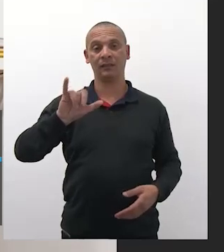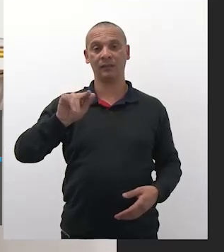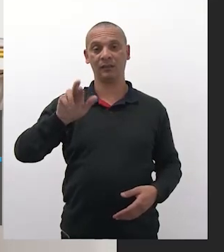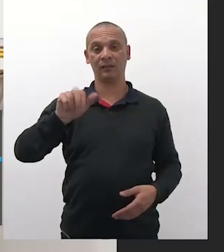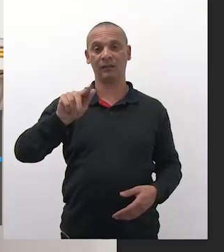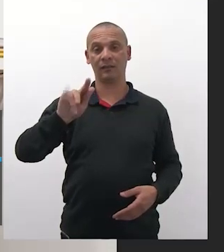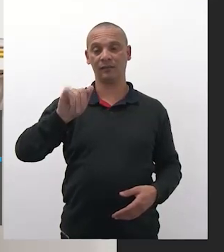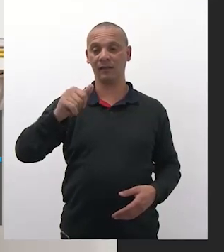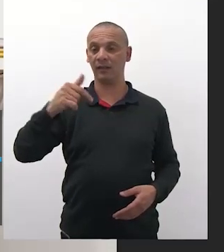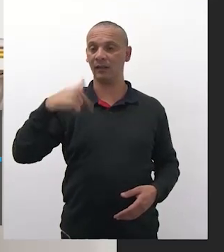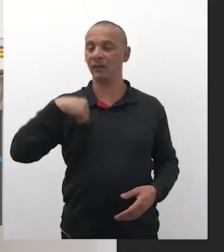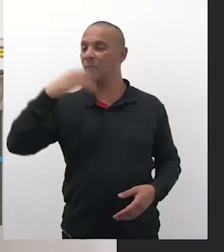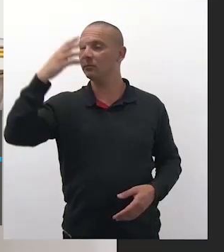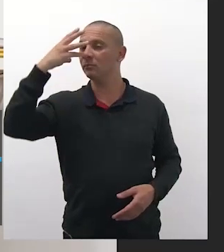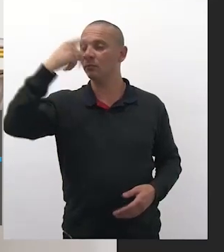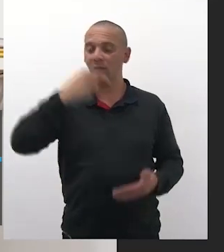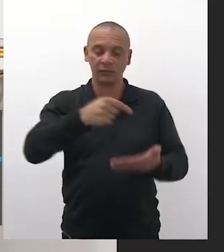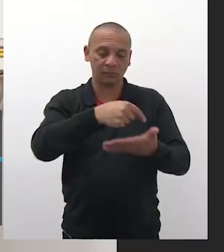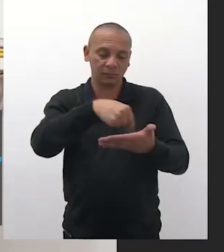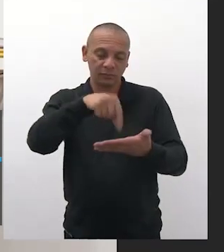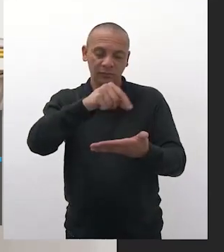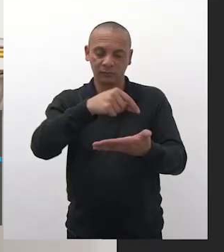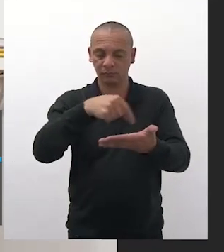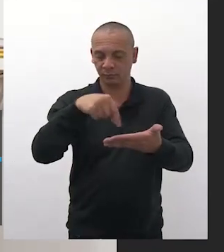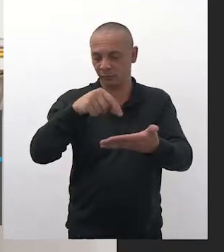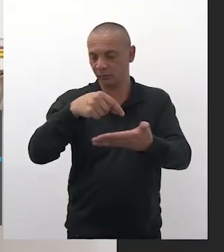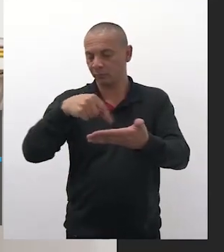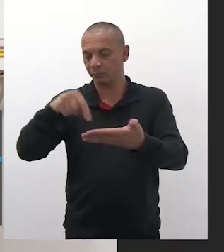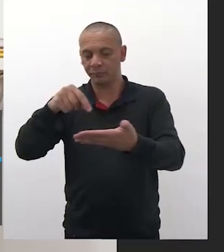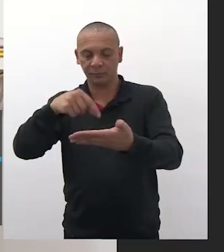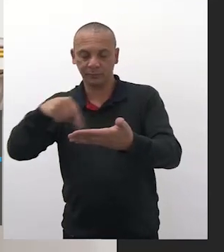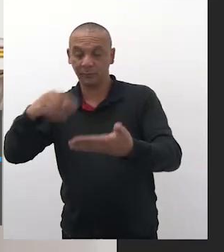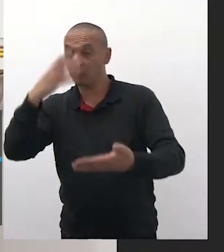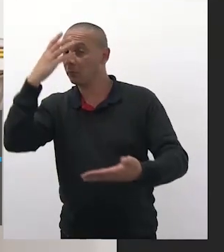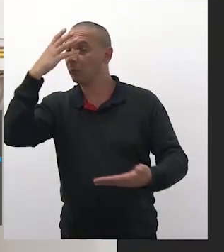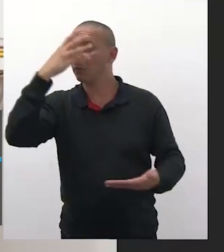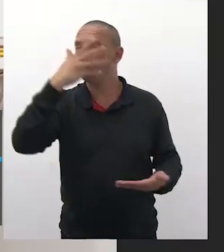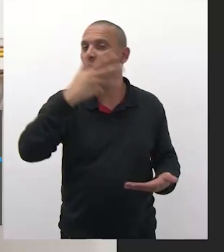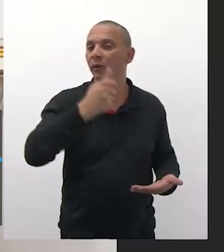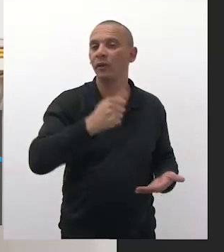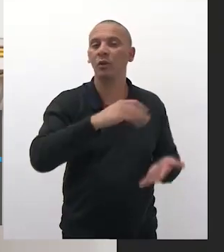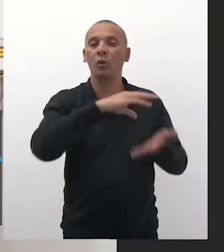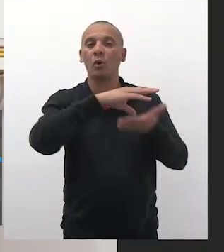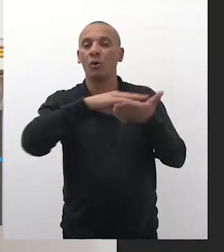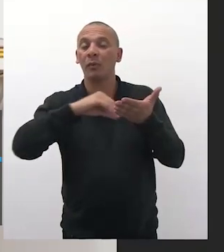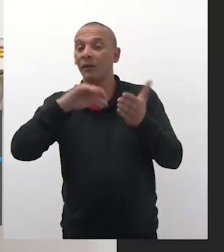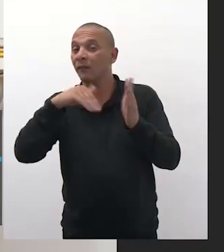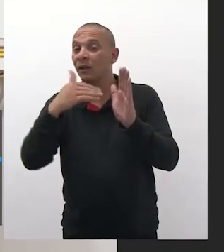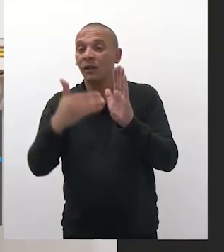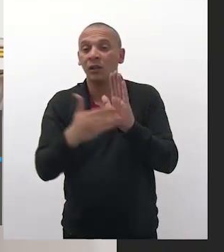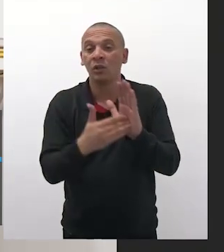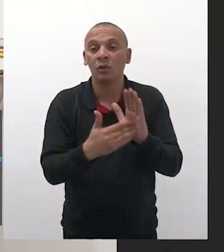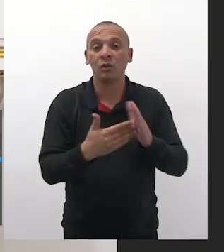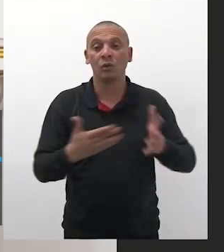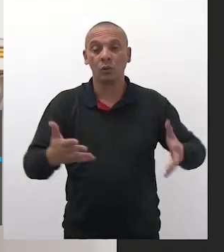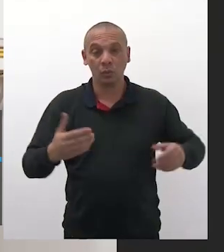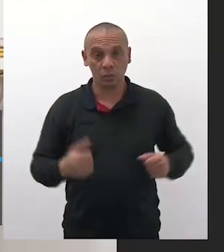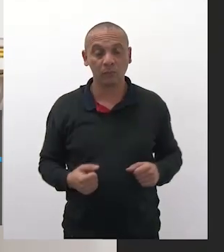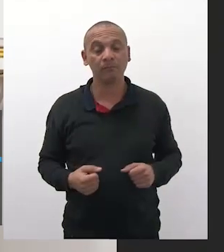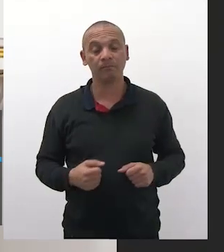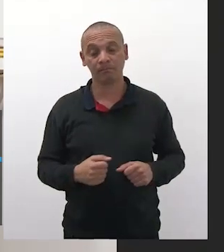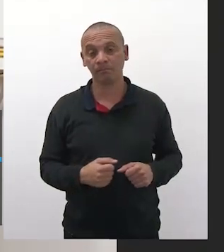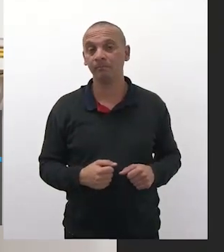eu caprichava, minha letra era impecável, meu caderno, copiava tudo, né,